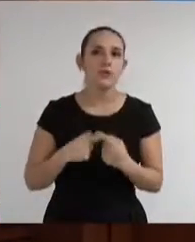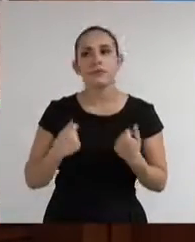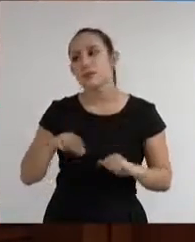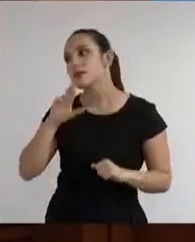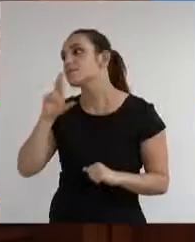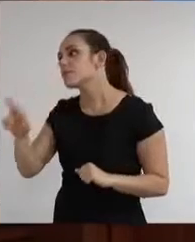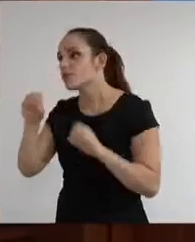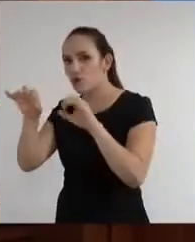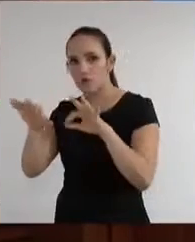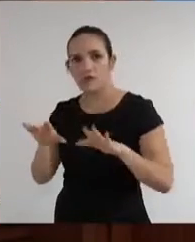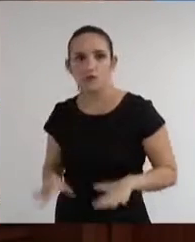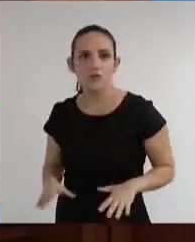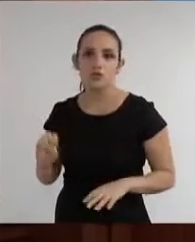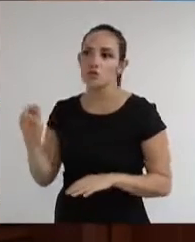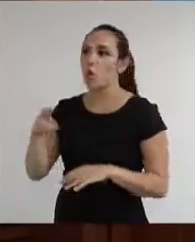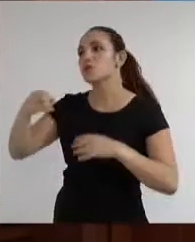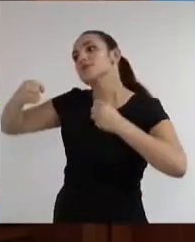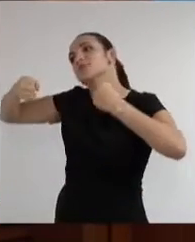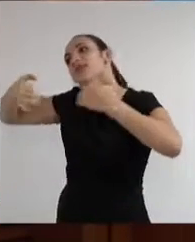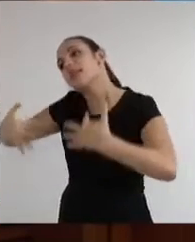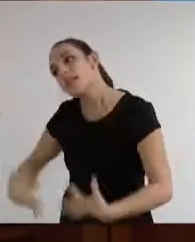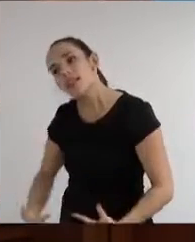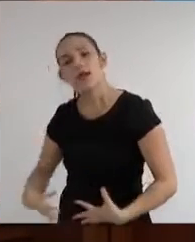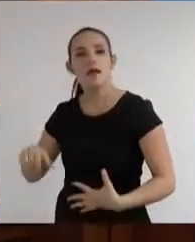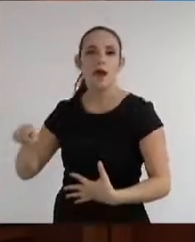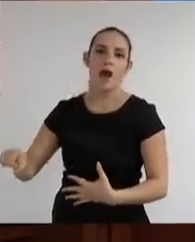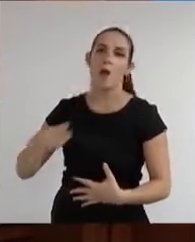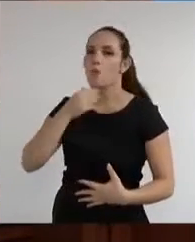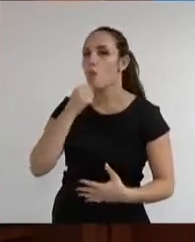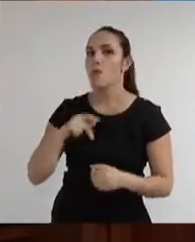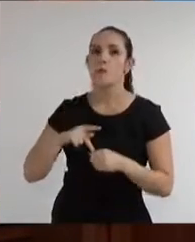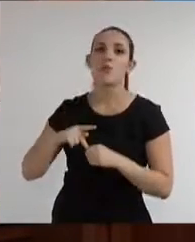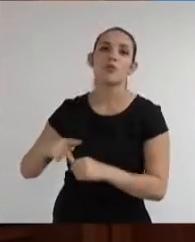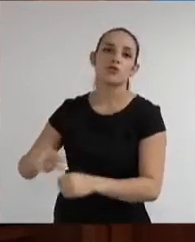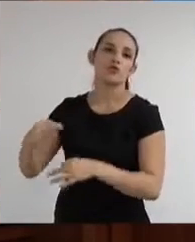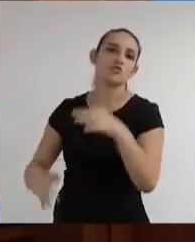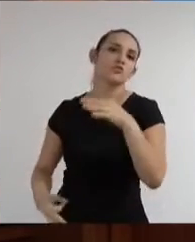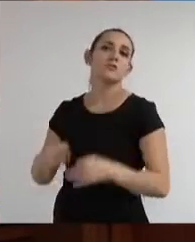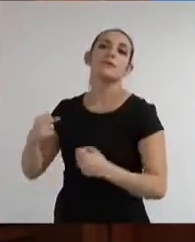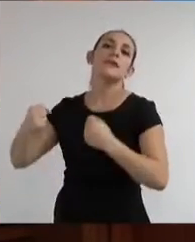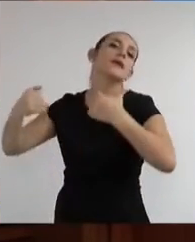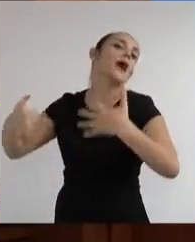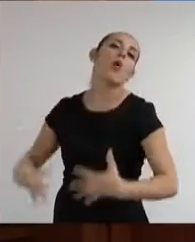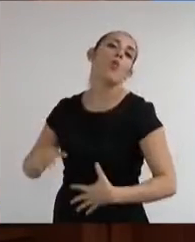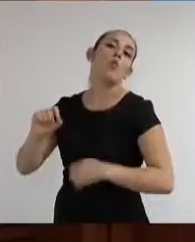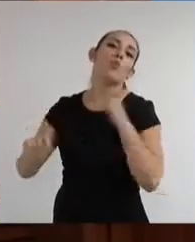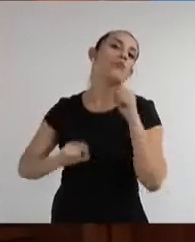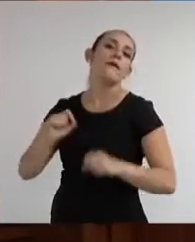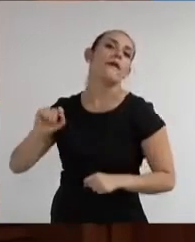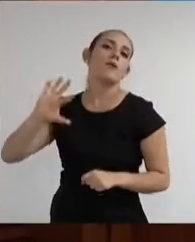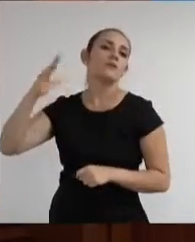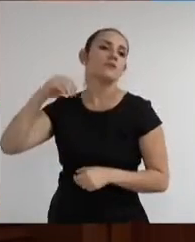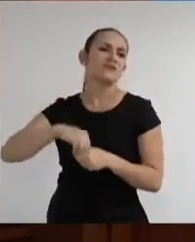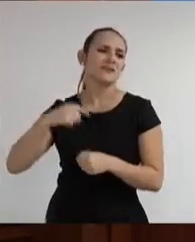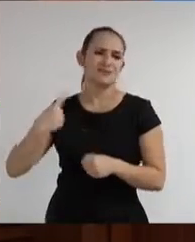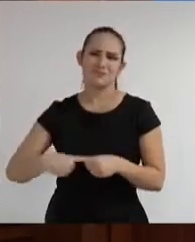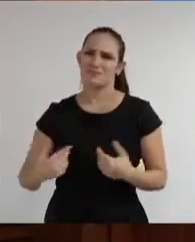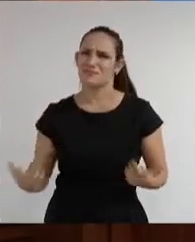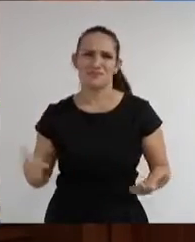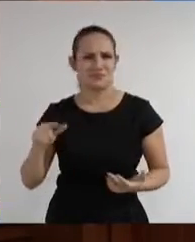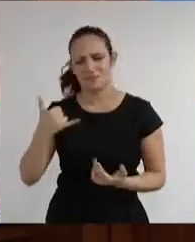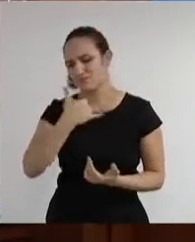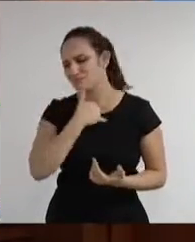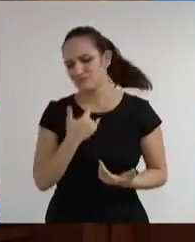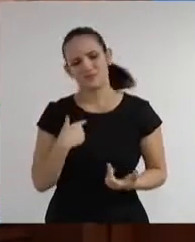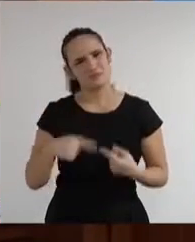fazendo presente na sala do promotor de justiça para justificar ou para dizer o que realmente está fazendo no município. É